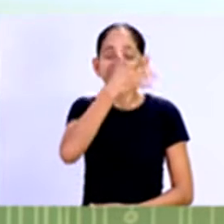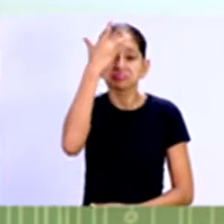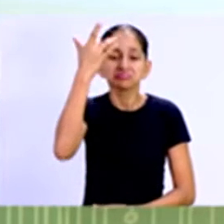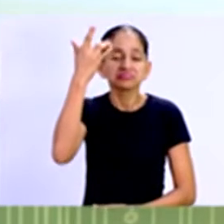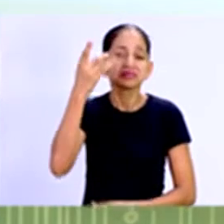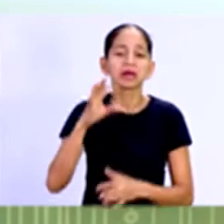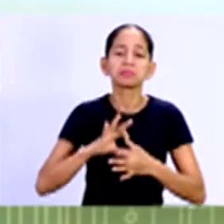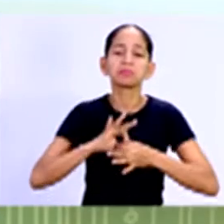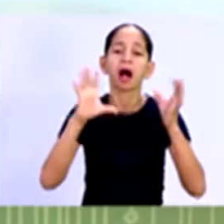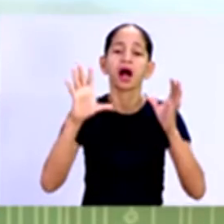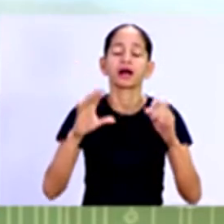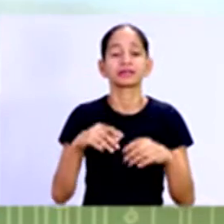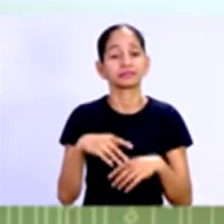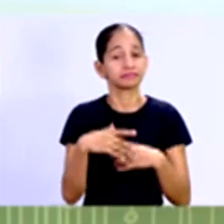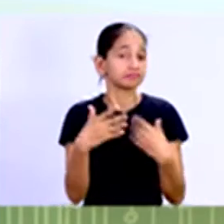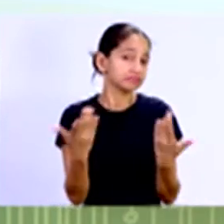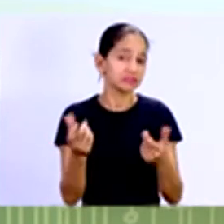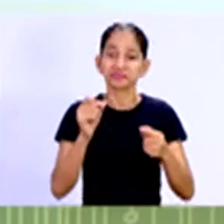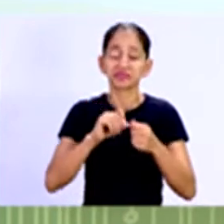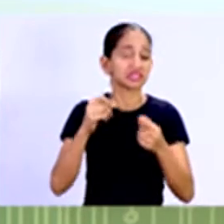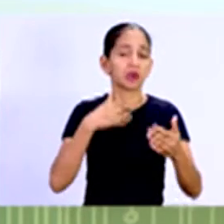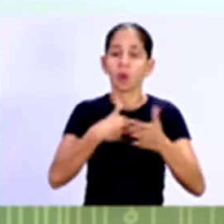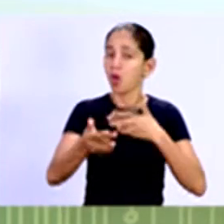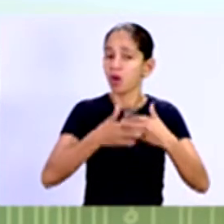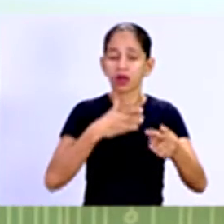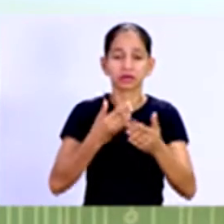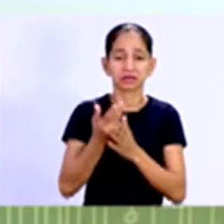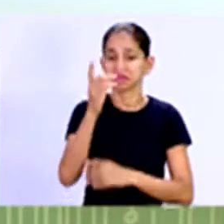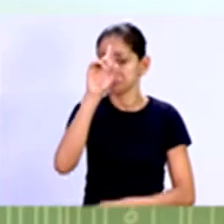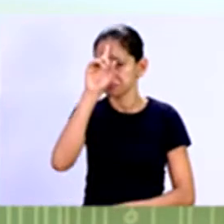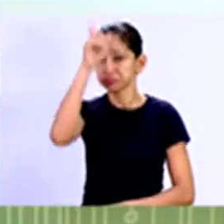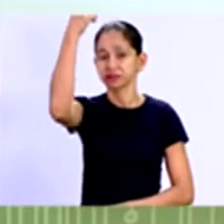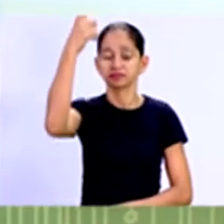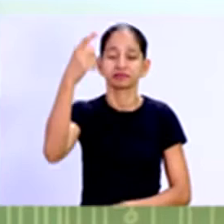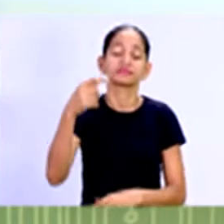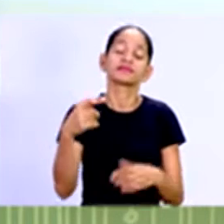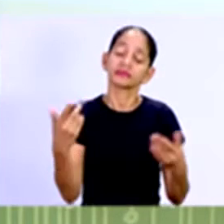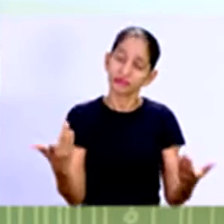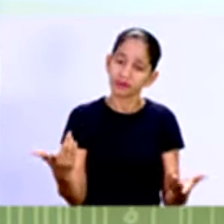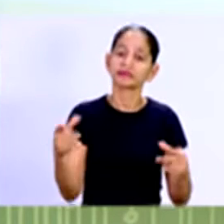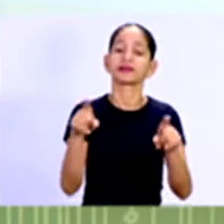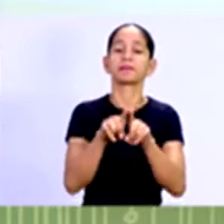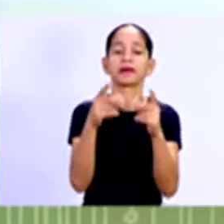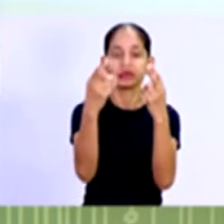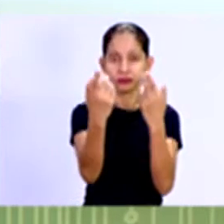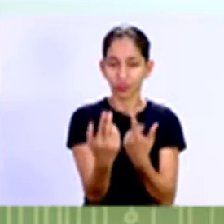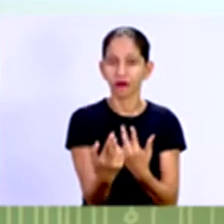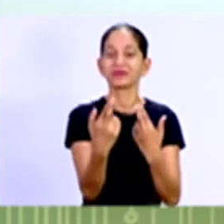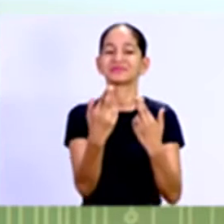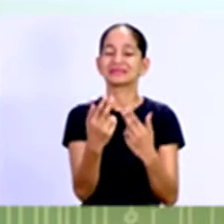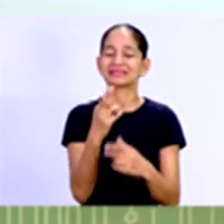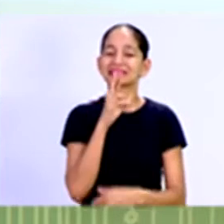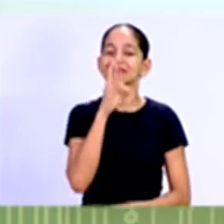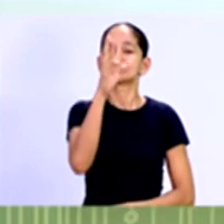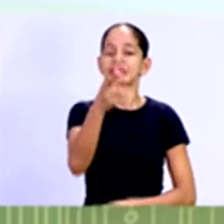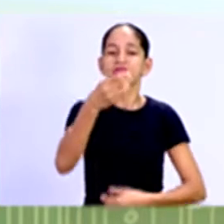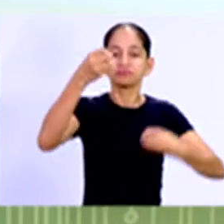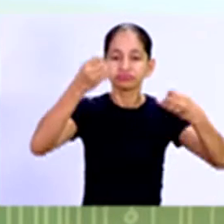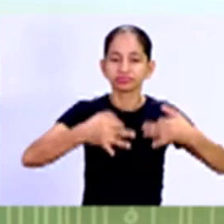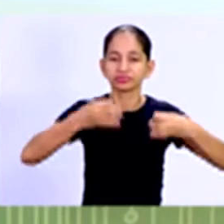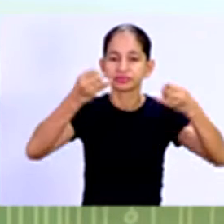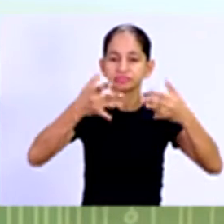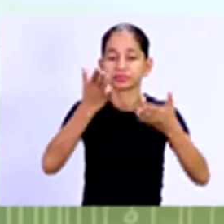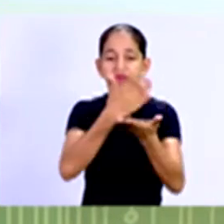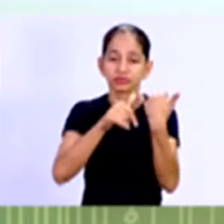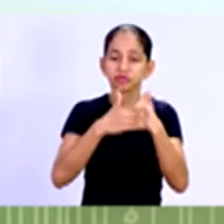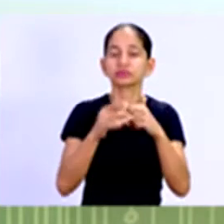que nós bem quisermos, entre aspas, nós temos que ser responsáveis por essa ação. Então, o sujeito ético, ele é um